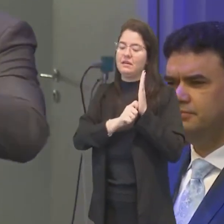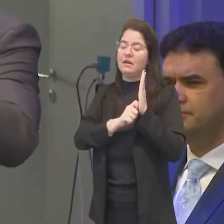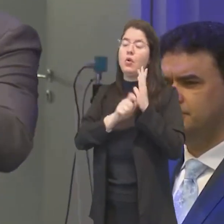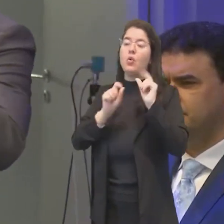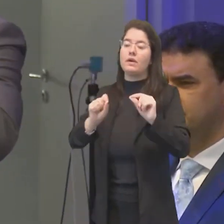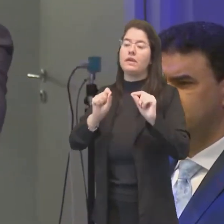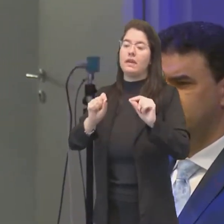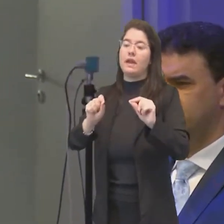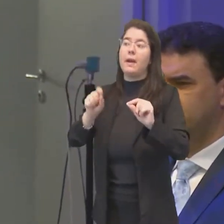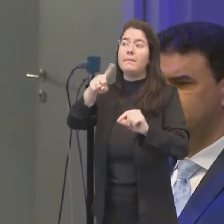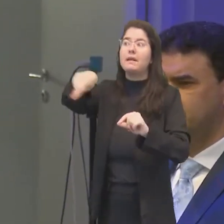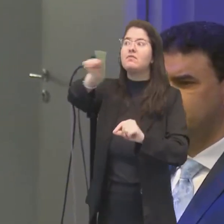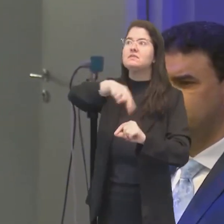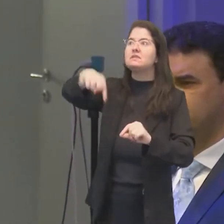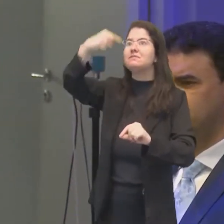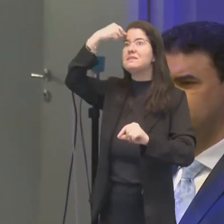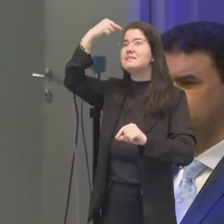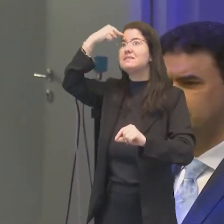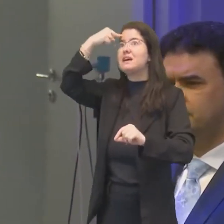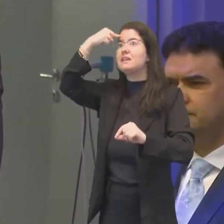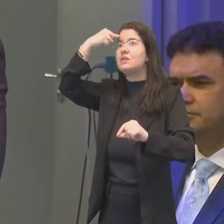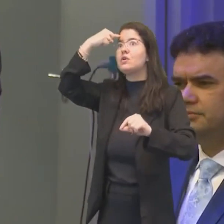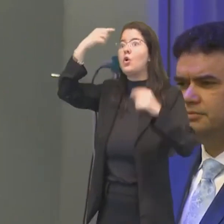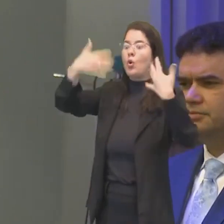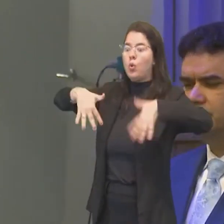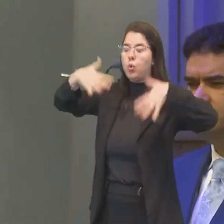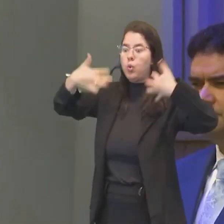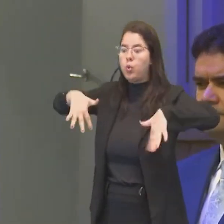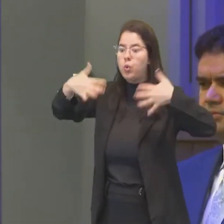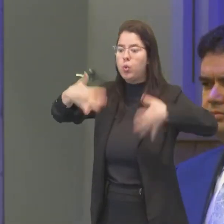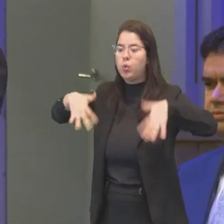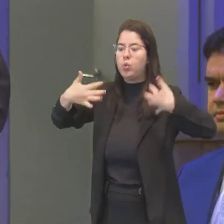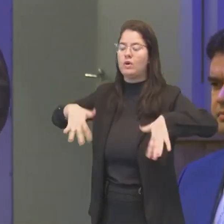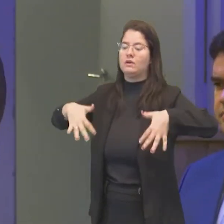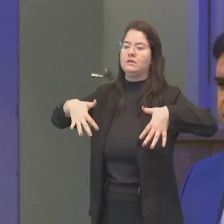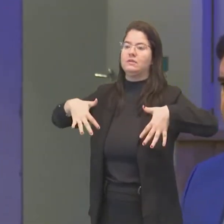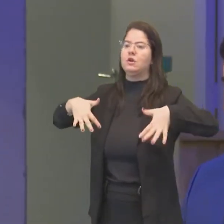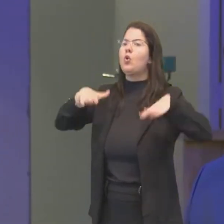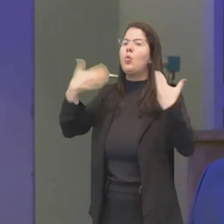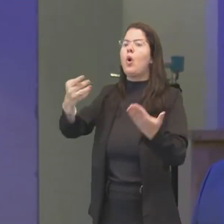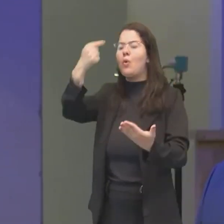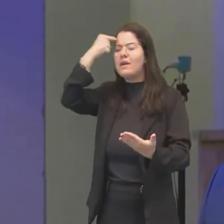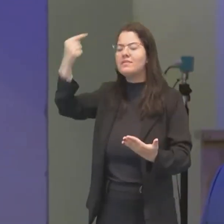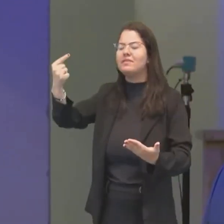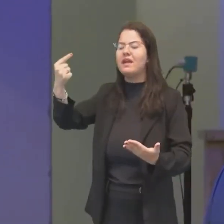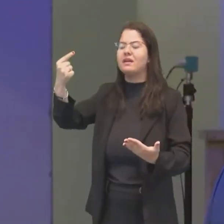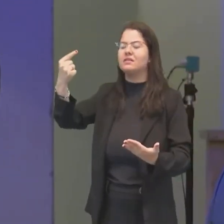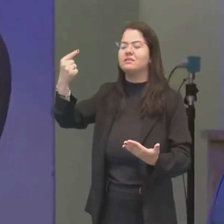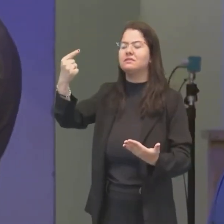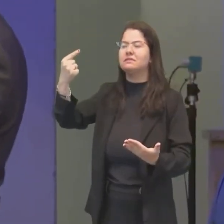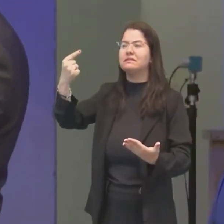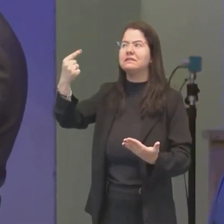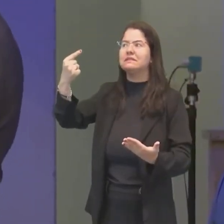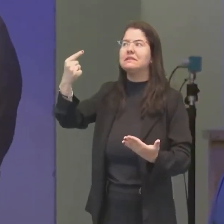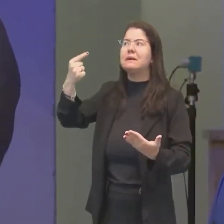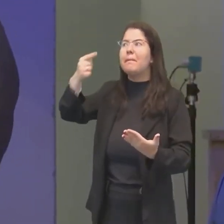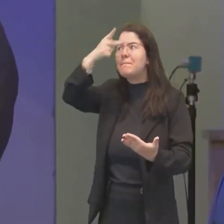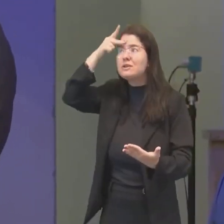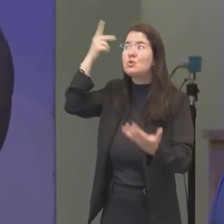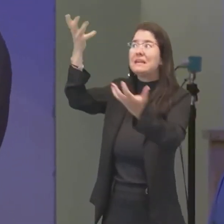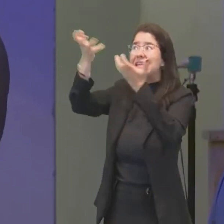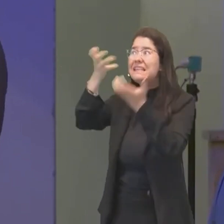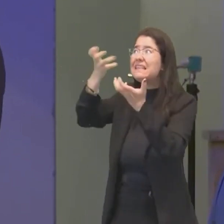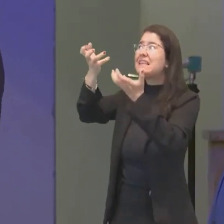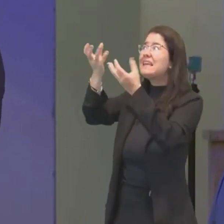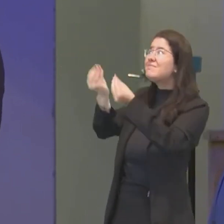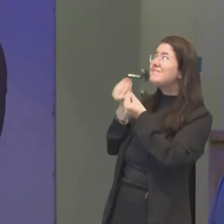entender uma ideia absurda. E qual é a ideia absurda do adorador que quer se apresentar diante de Deus e